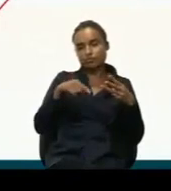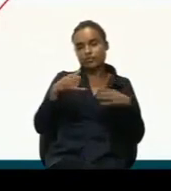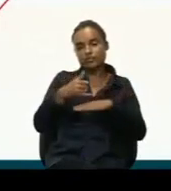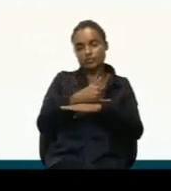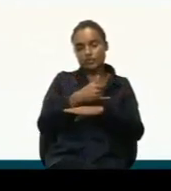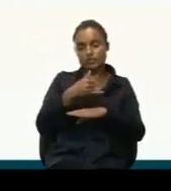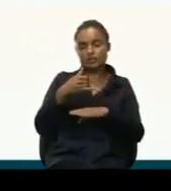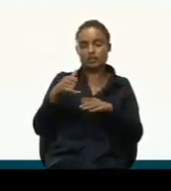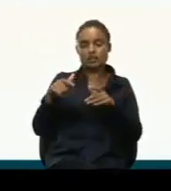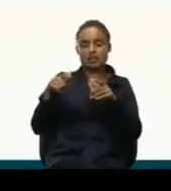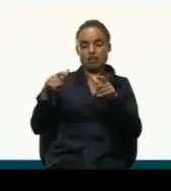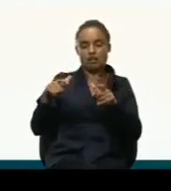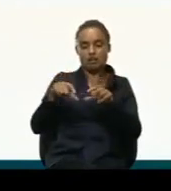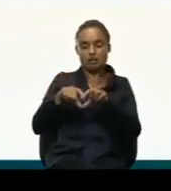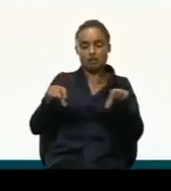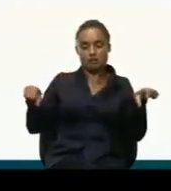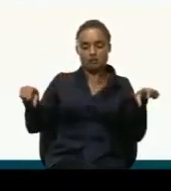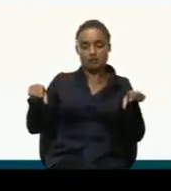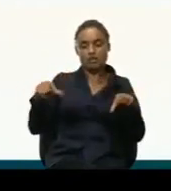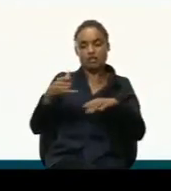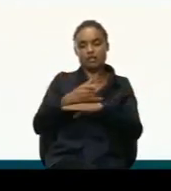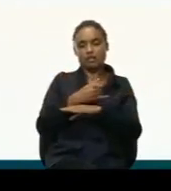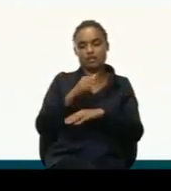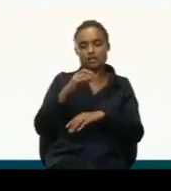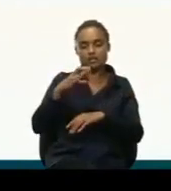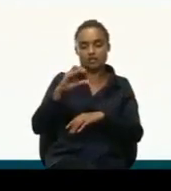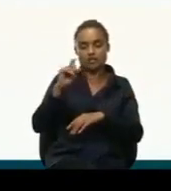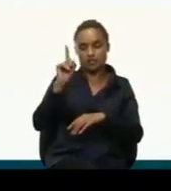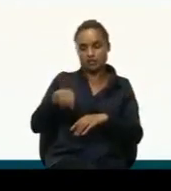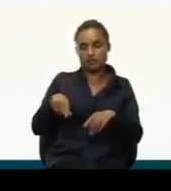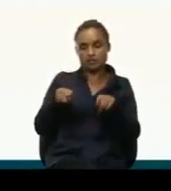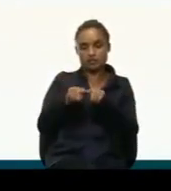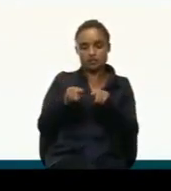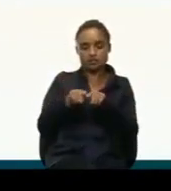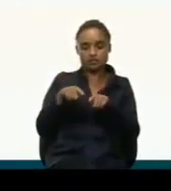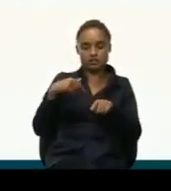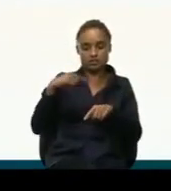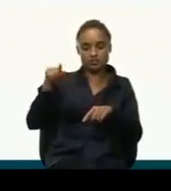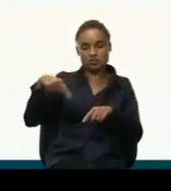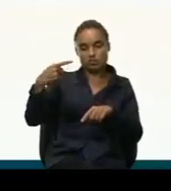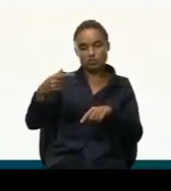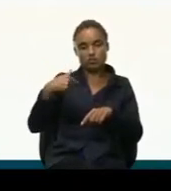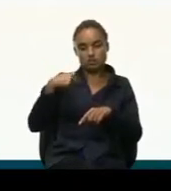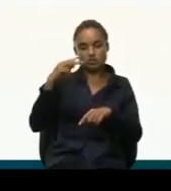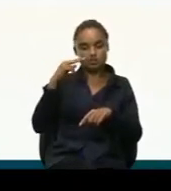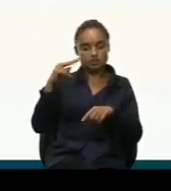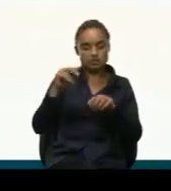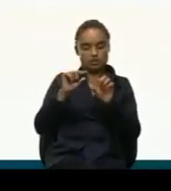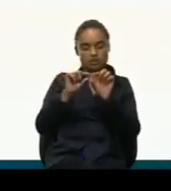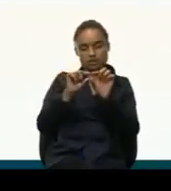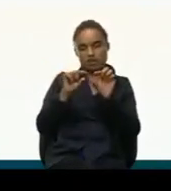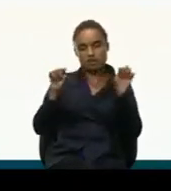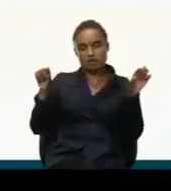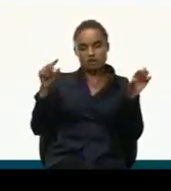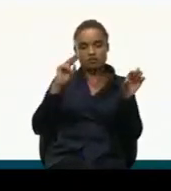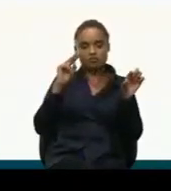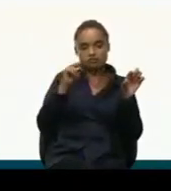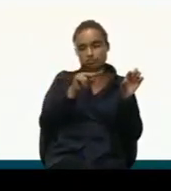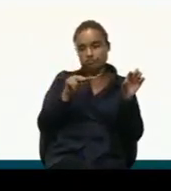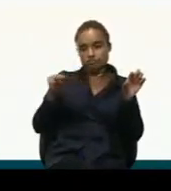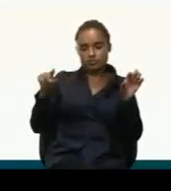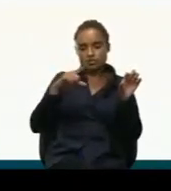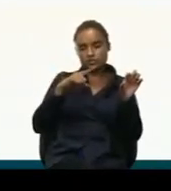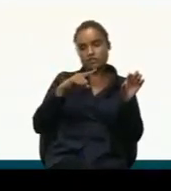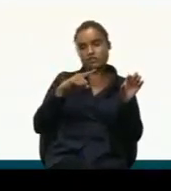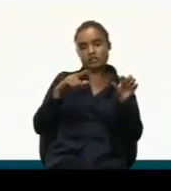imagem, a gente vê uma visão geral, assim, da obra, tá? O professor está